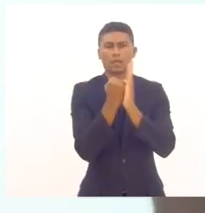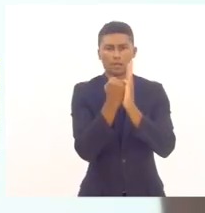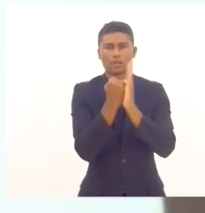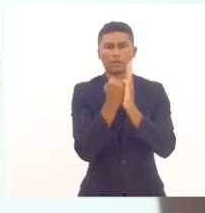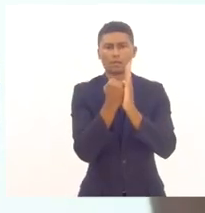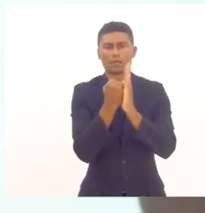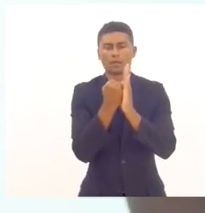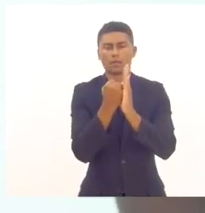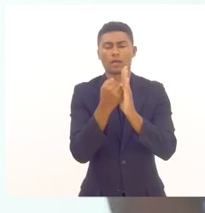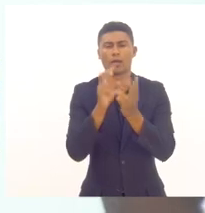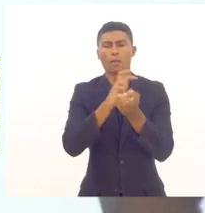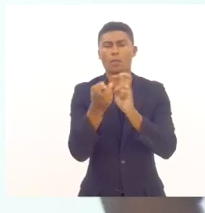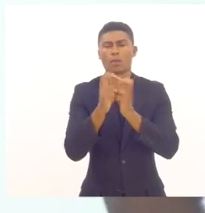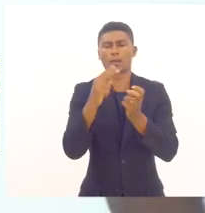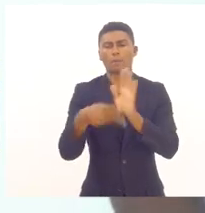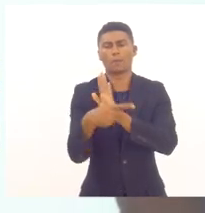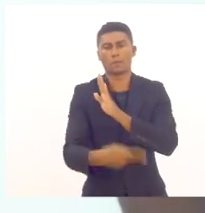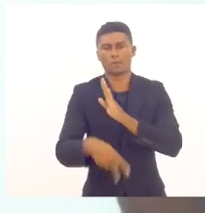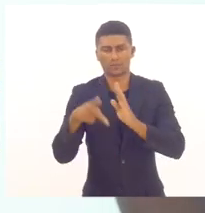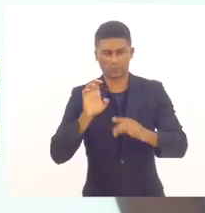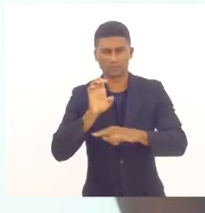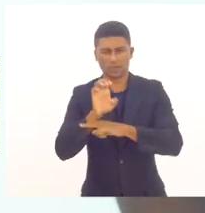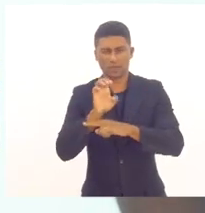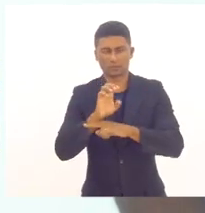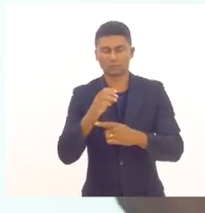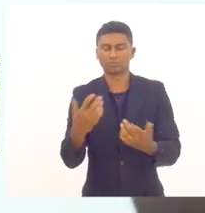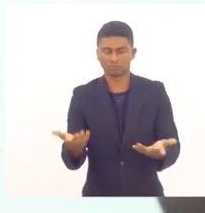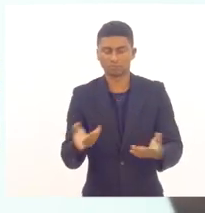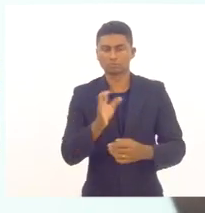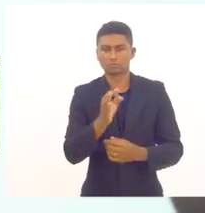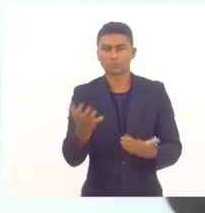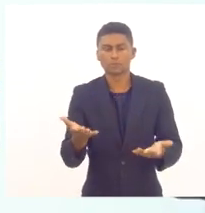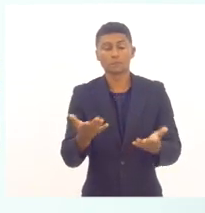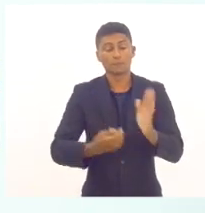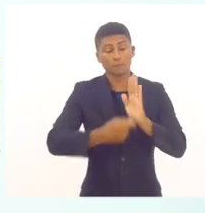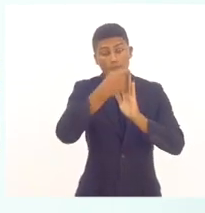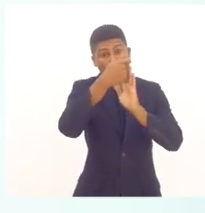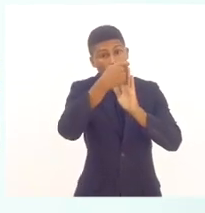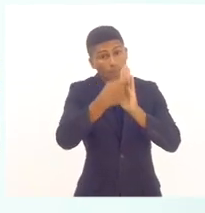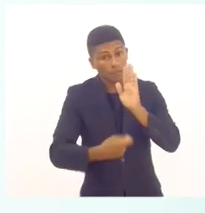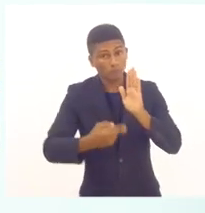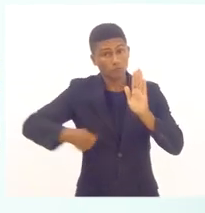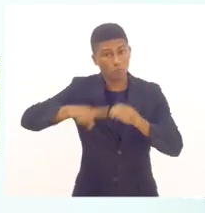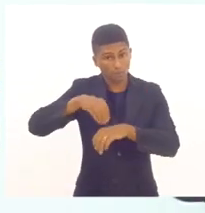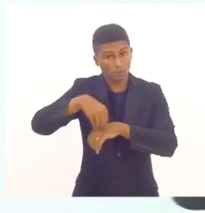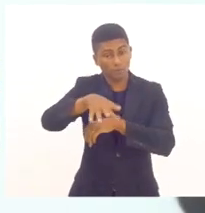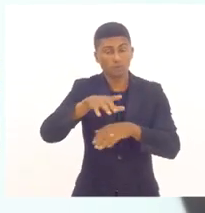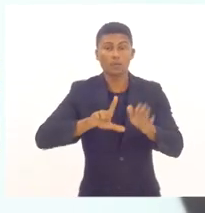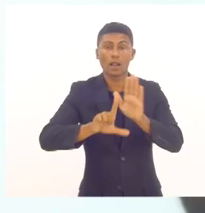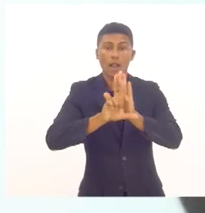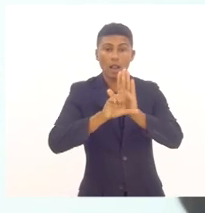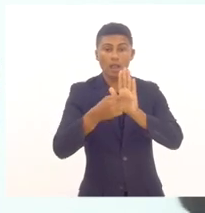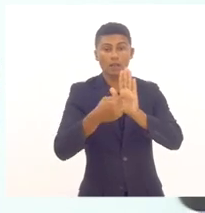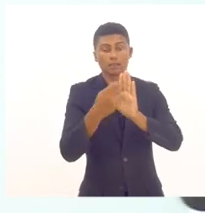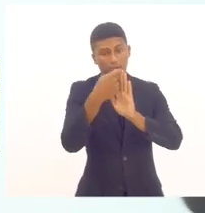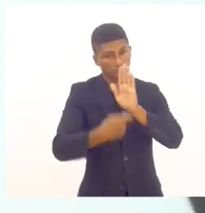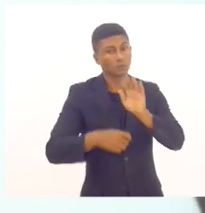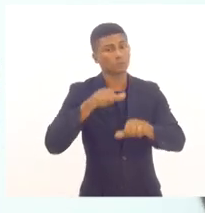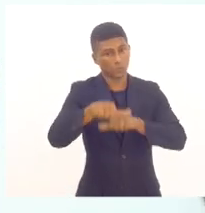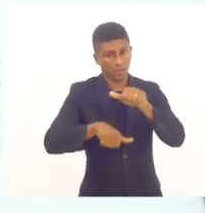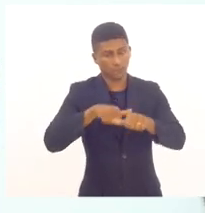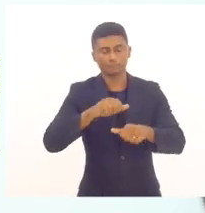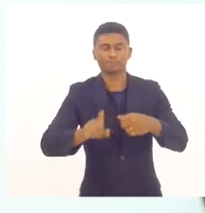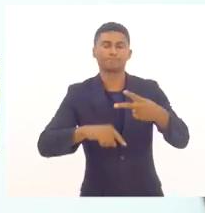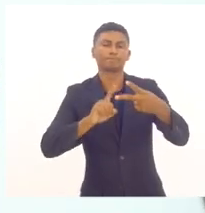algumas considerações sobre o texto e sugere uma nova redação. A outra lei é